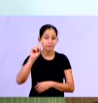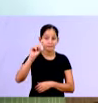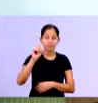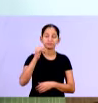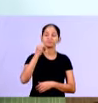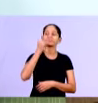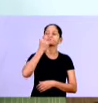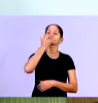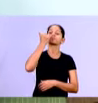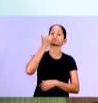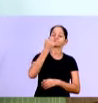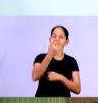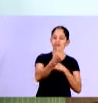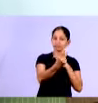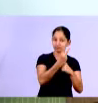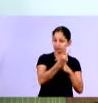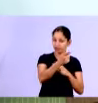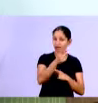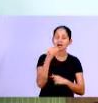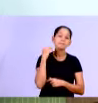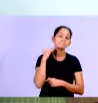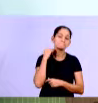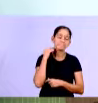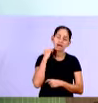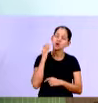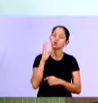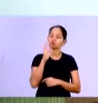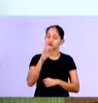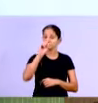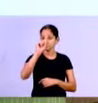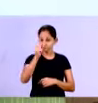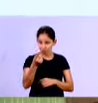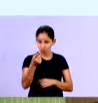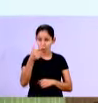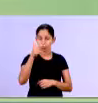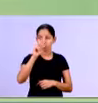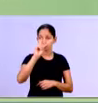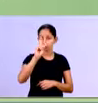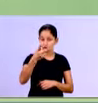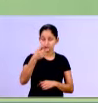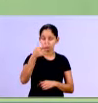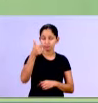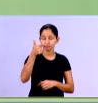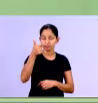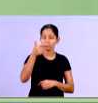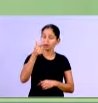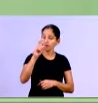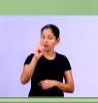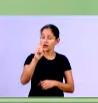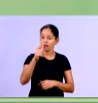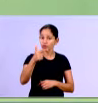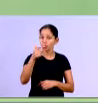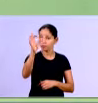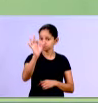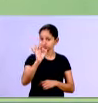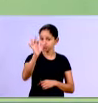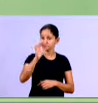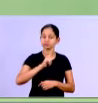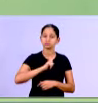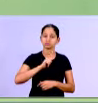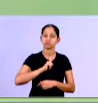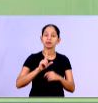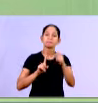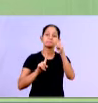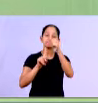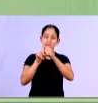desculpa, você pegou emprestado de um banco, esse banco cobrou 2%, lembrando, só para destacar, ó, o banco cobrou 2% ao